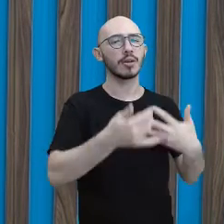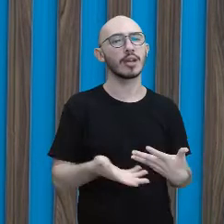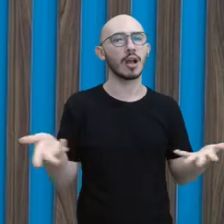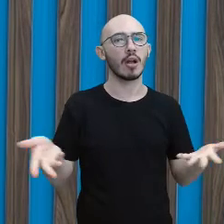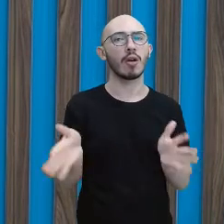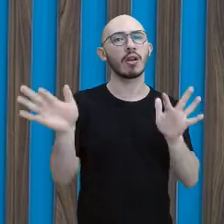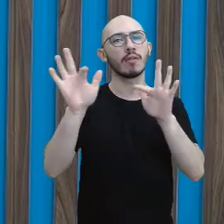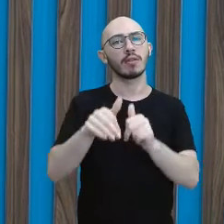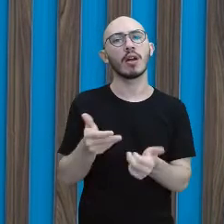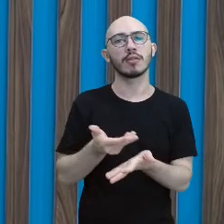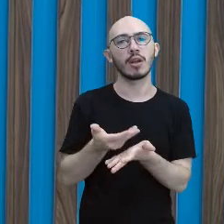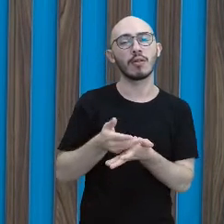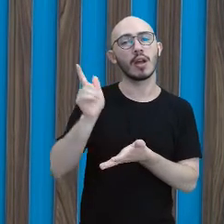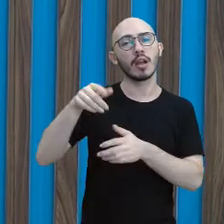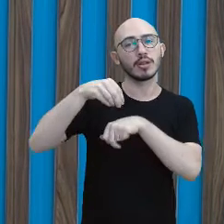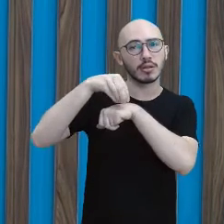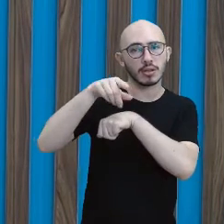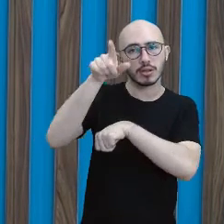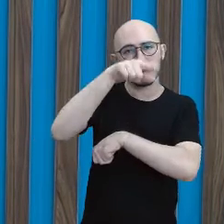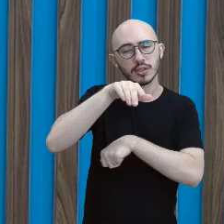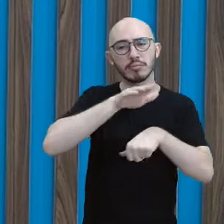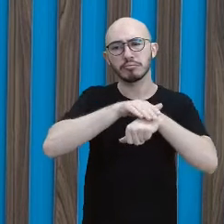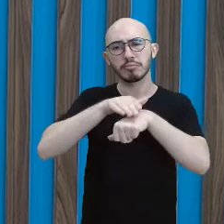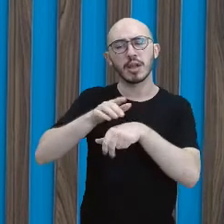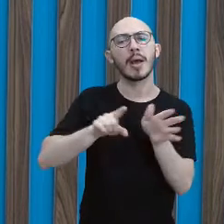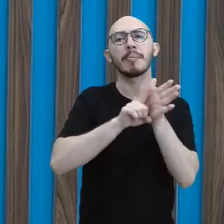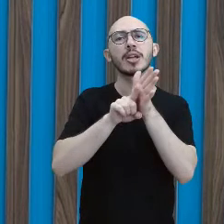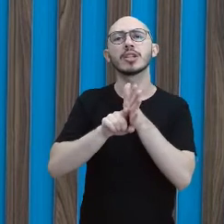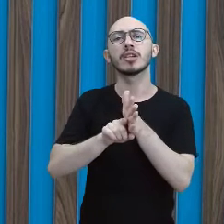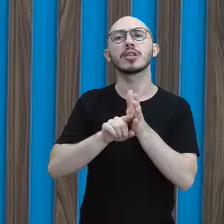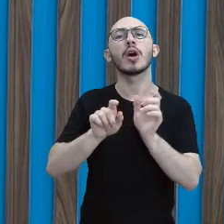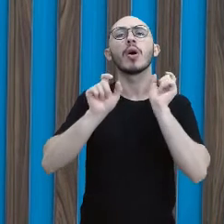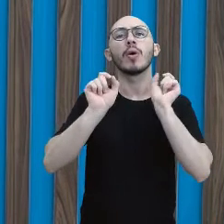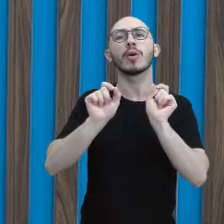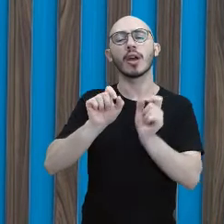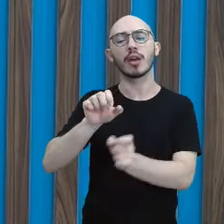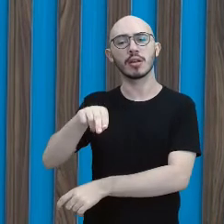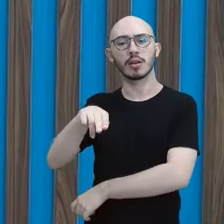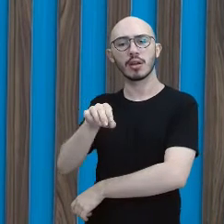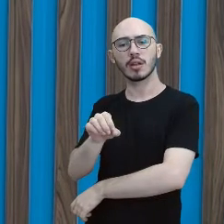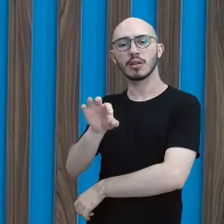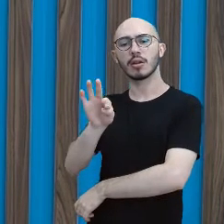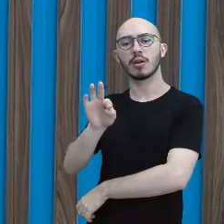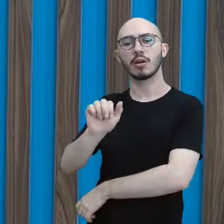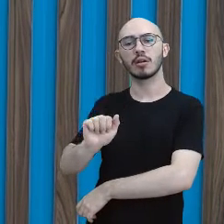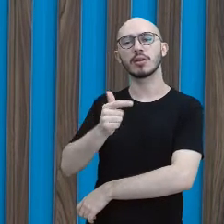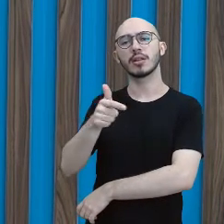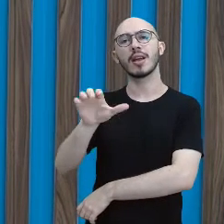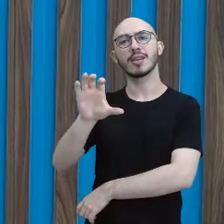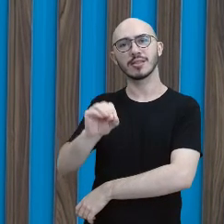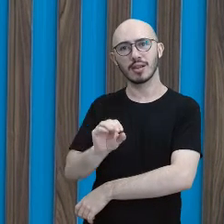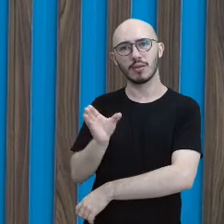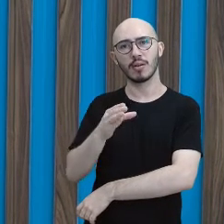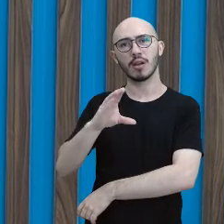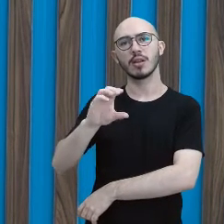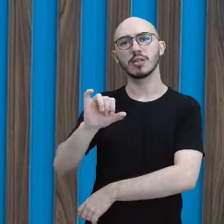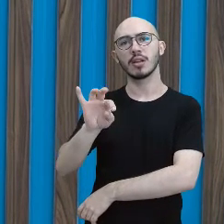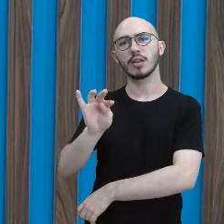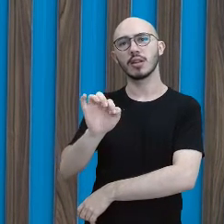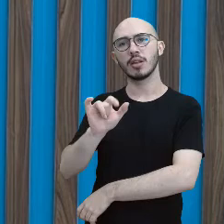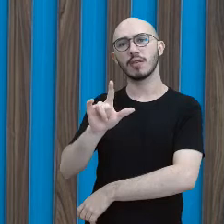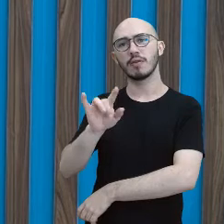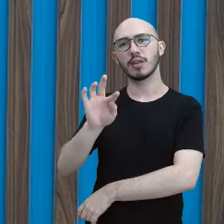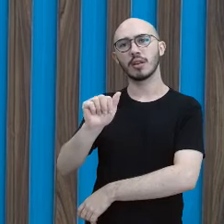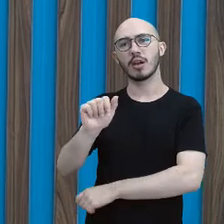finalzinho da aula, e a sugestão é que você busque o que é notação científica, né? Qual é a ideia desse tipo de medição, né?